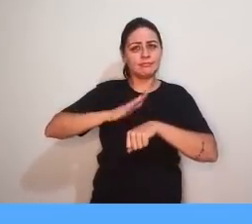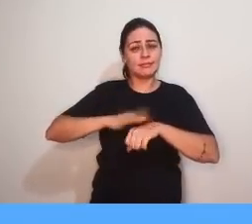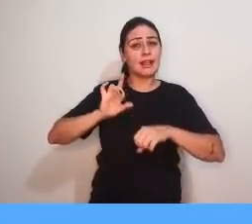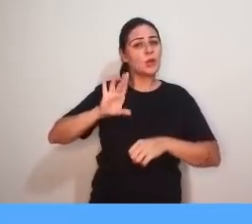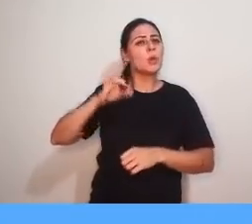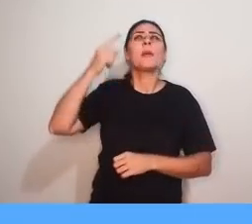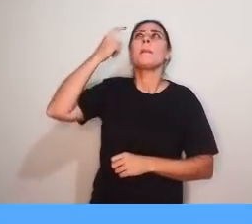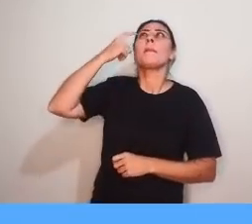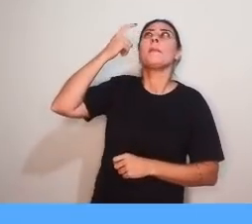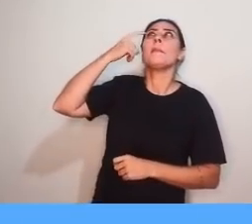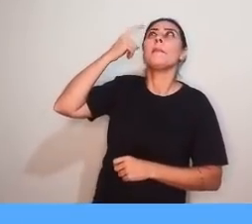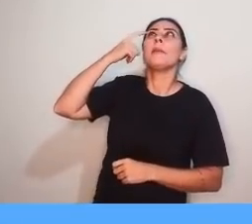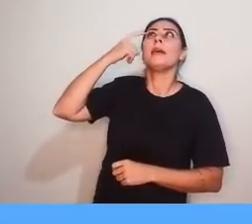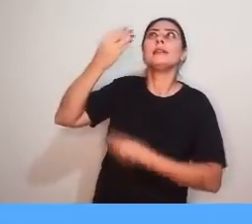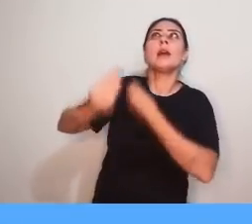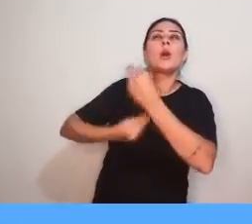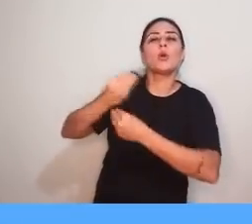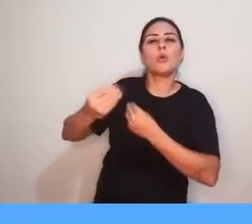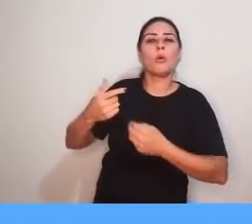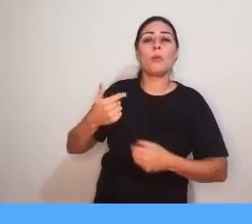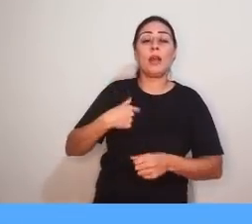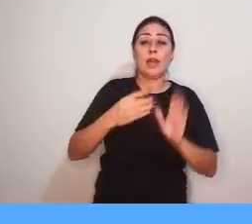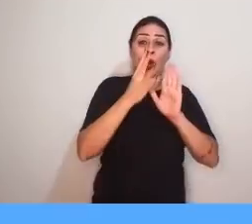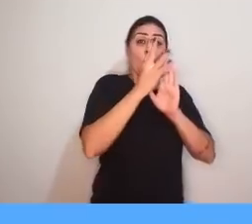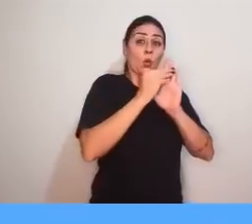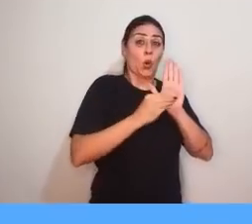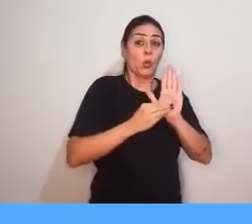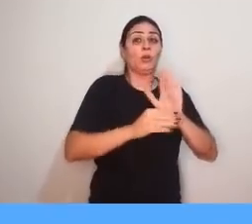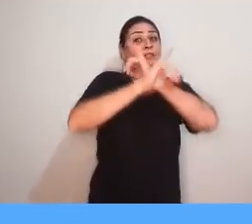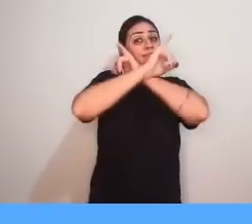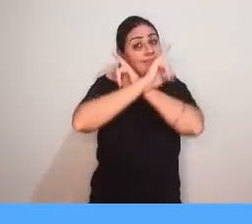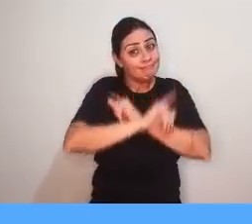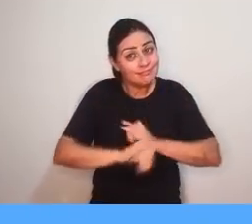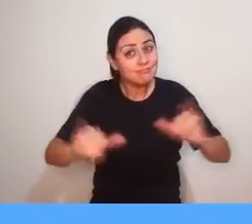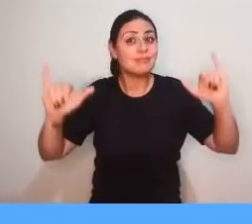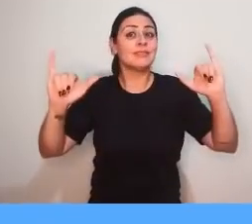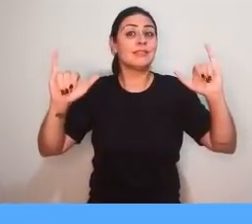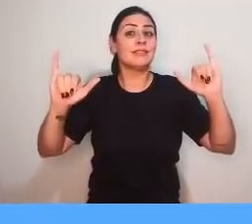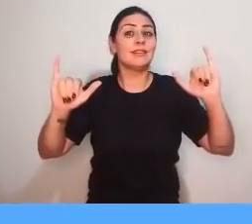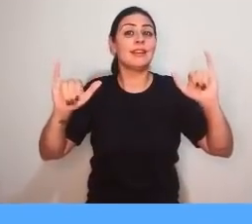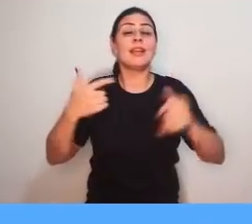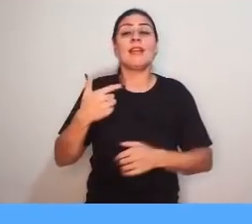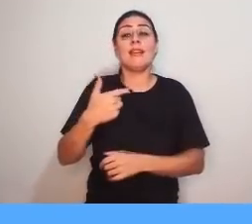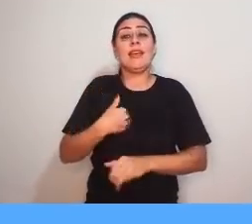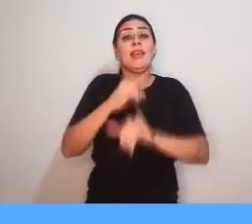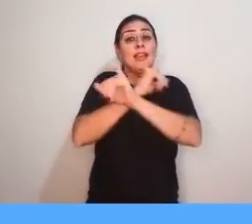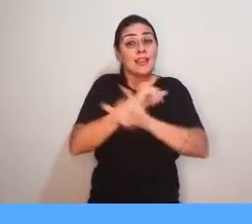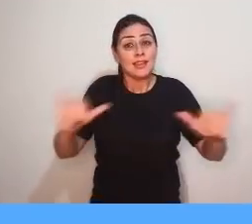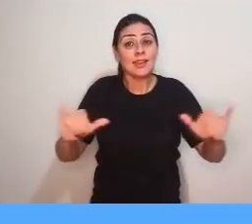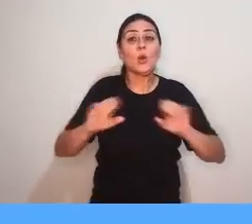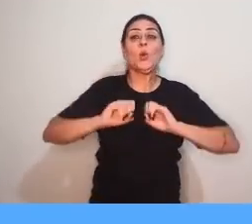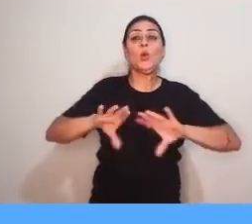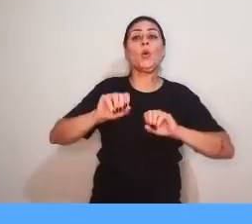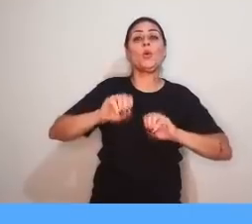eu anuncio para ele o conteúdo que eu vou trabalhar, e eu faço esse anúncio, usando o modelo híbrido aqui, baseado